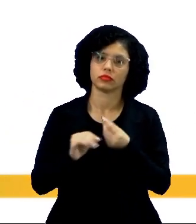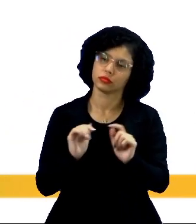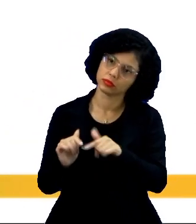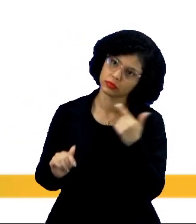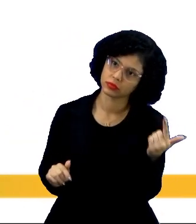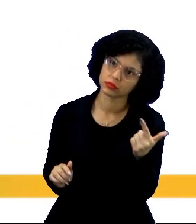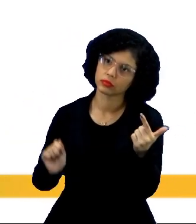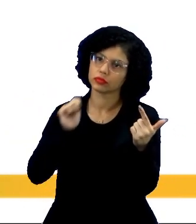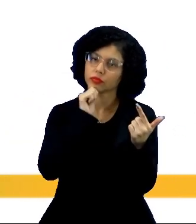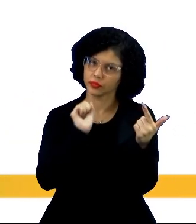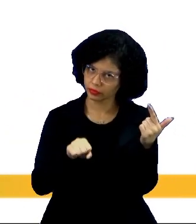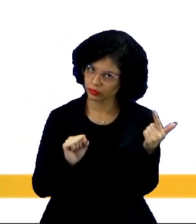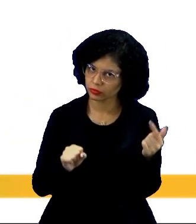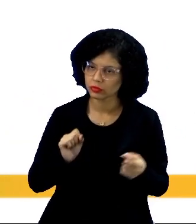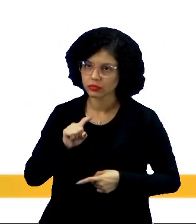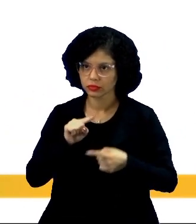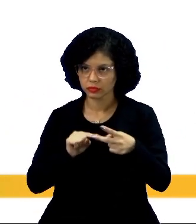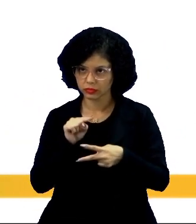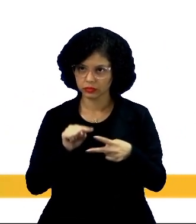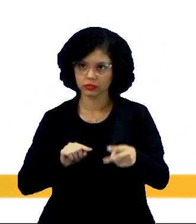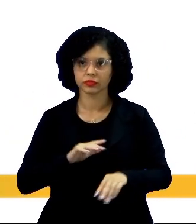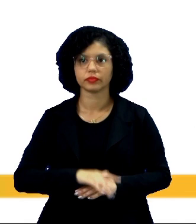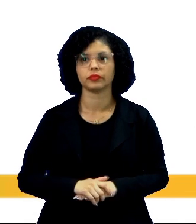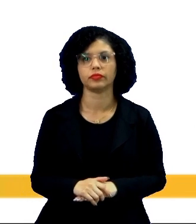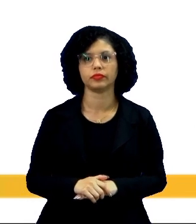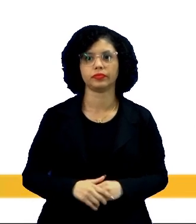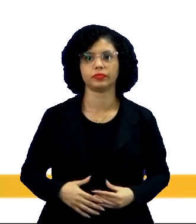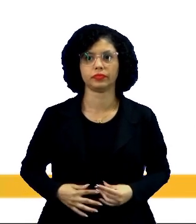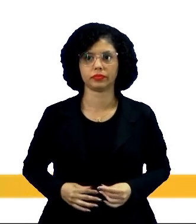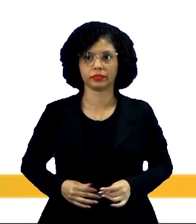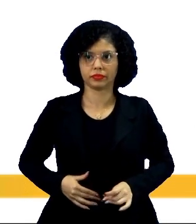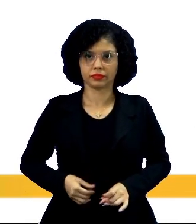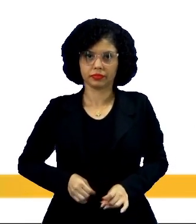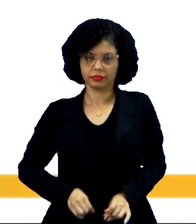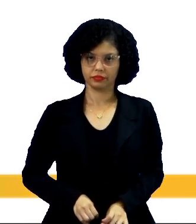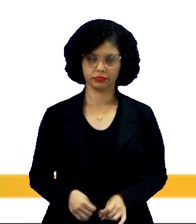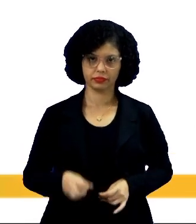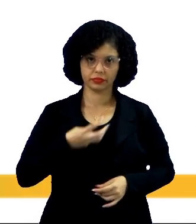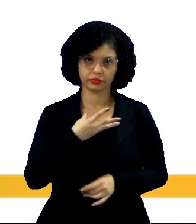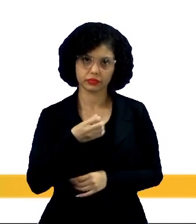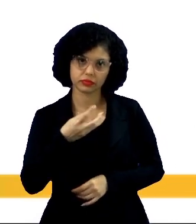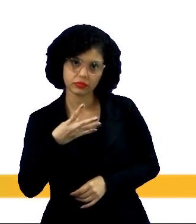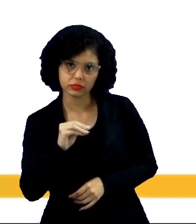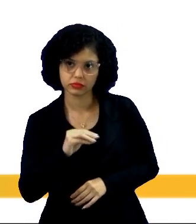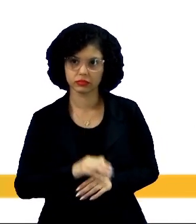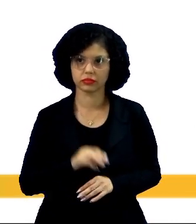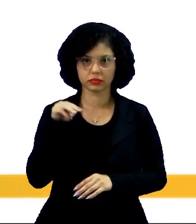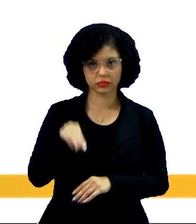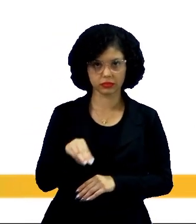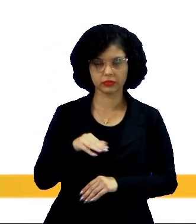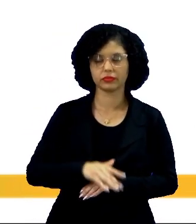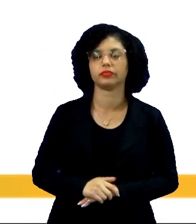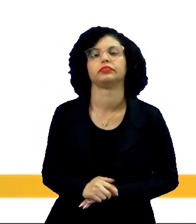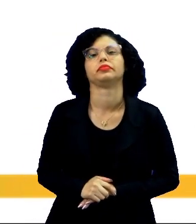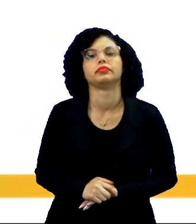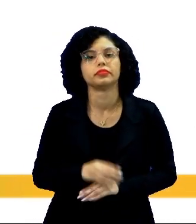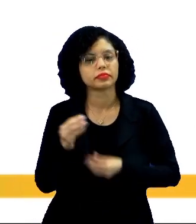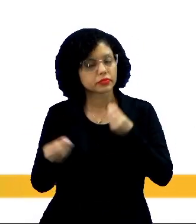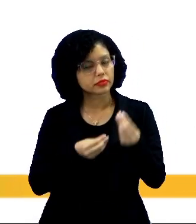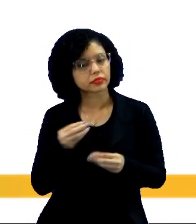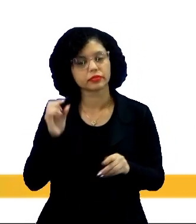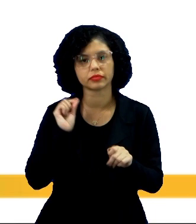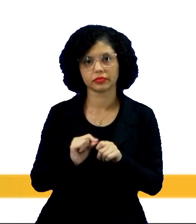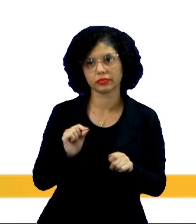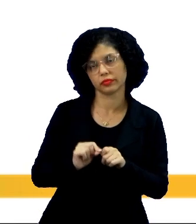lado quanto do outro, né, dos dois extremos. Que eu vou ter aí 340 metros, como